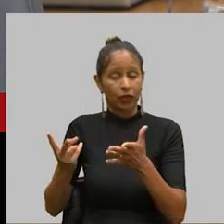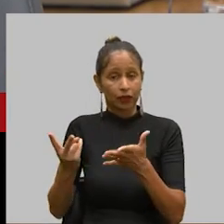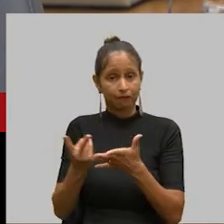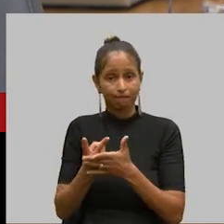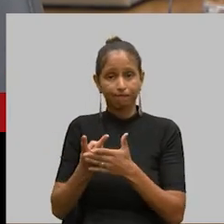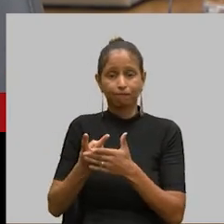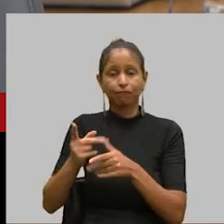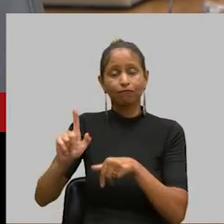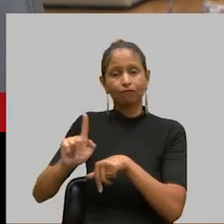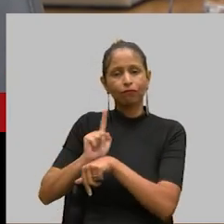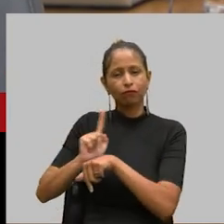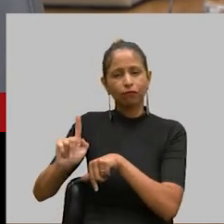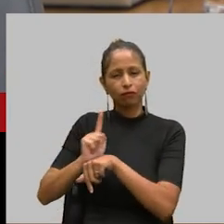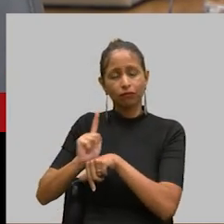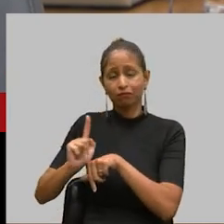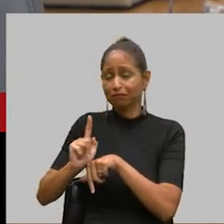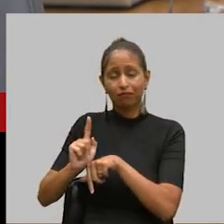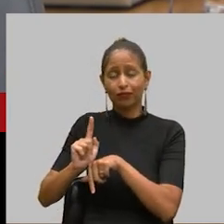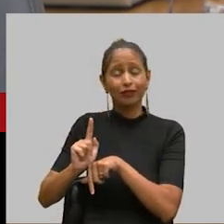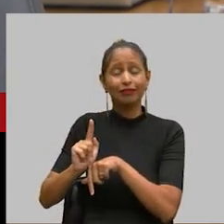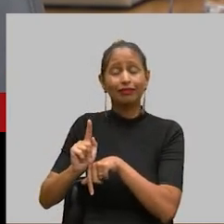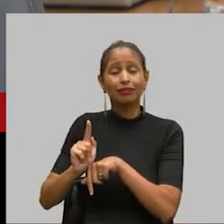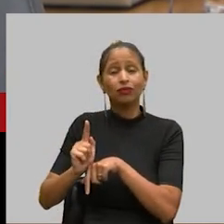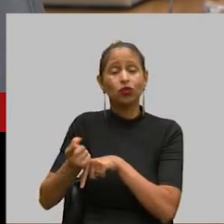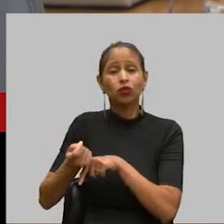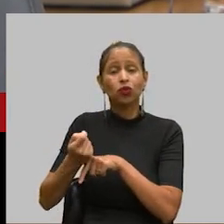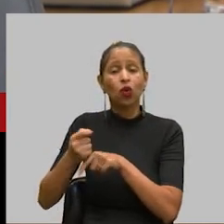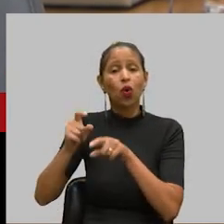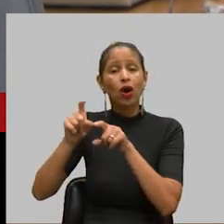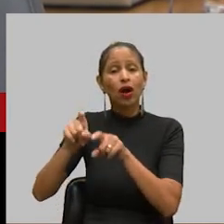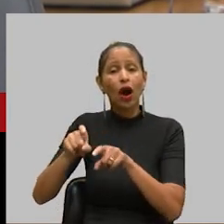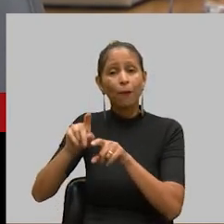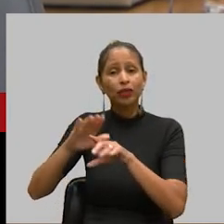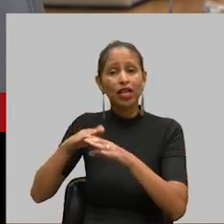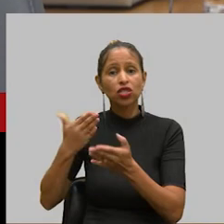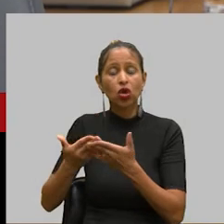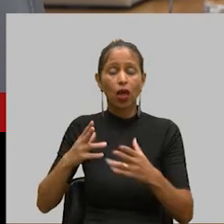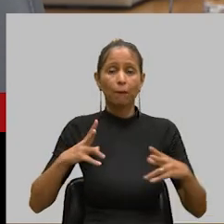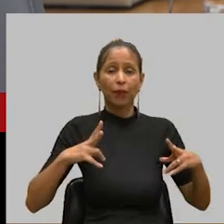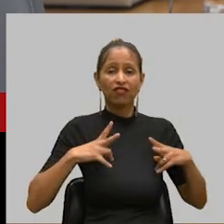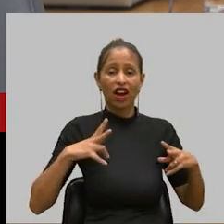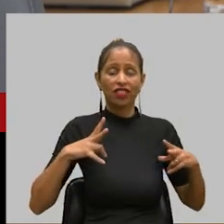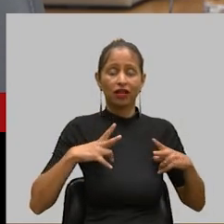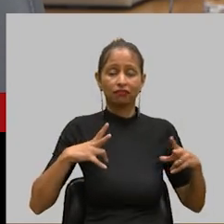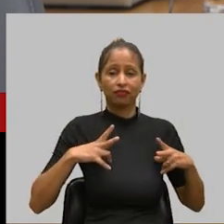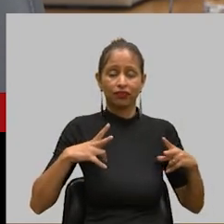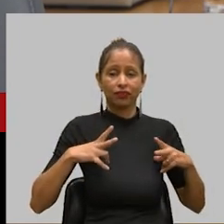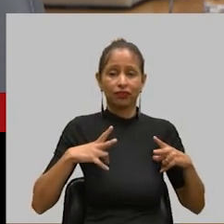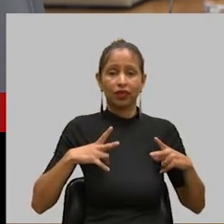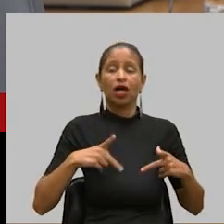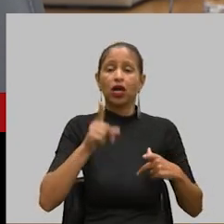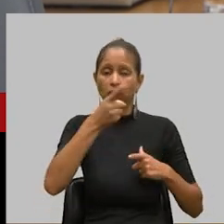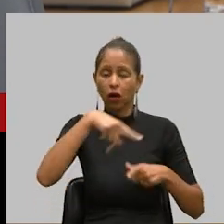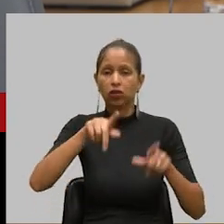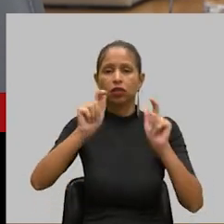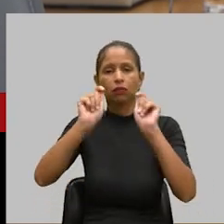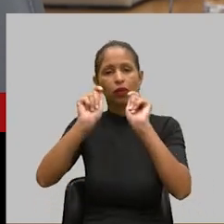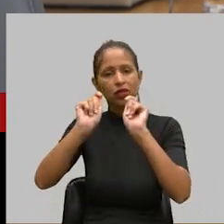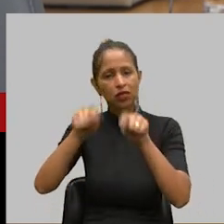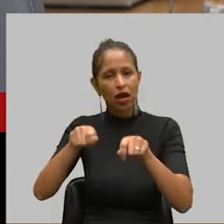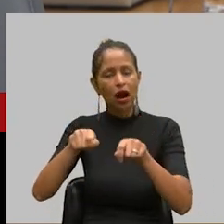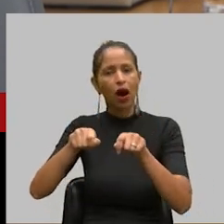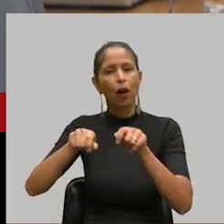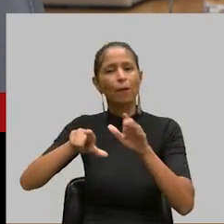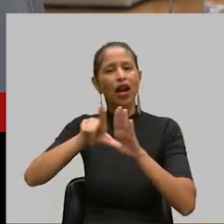autogestão isso não nos coloque no campo da escola privada que possamos através de uma